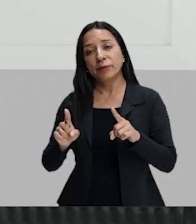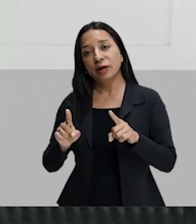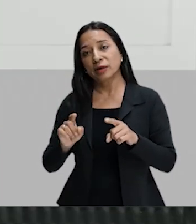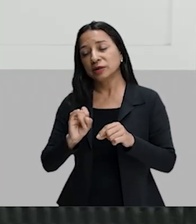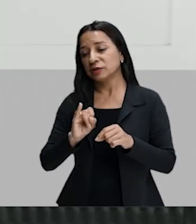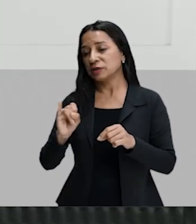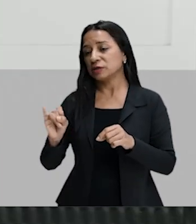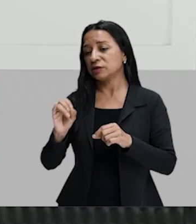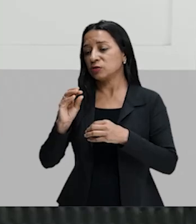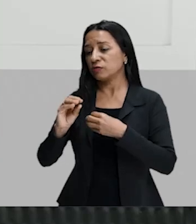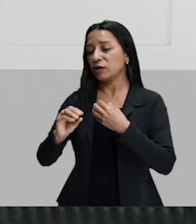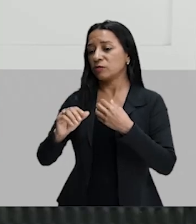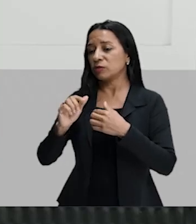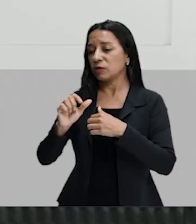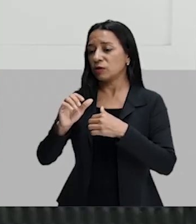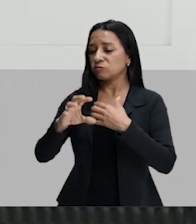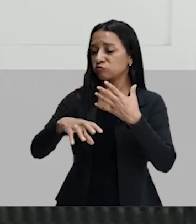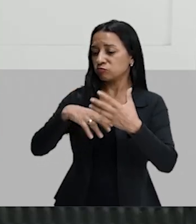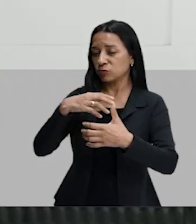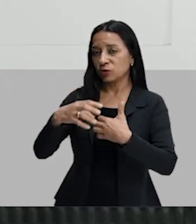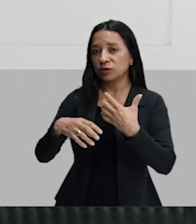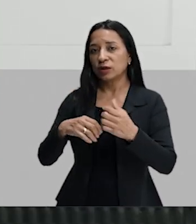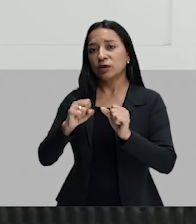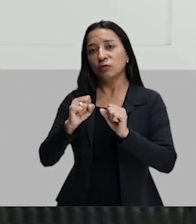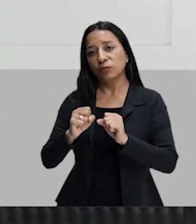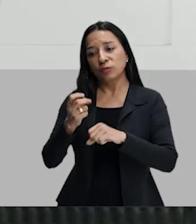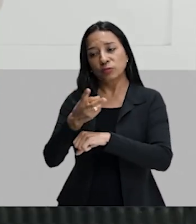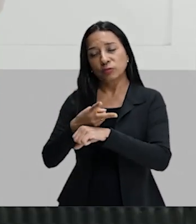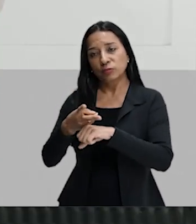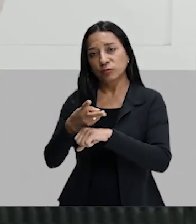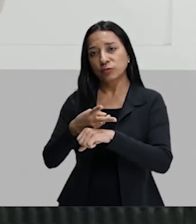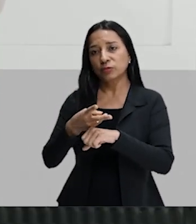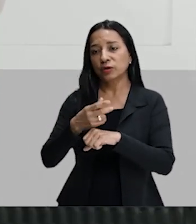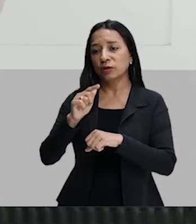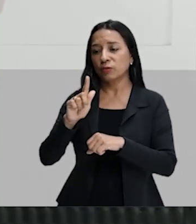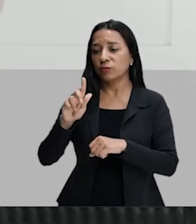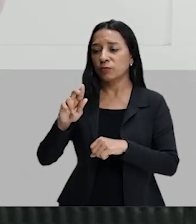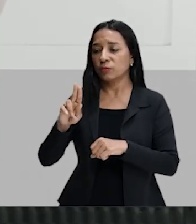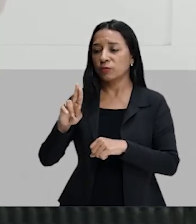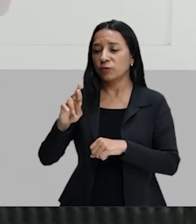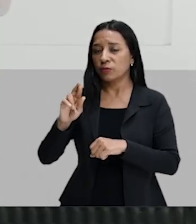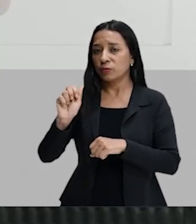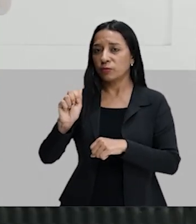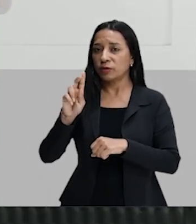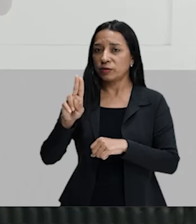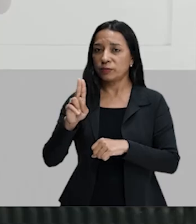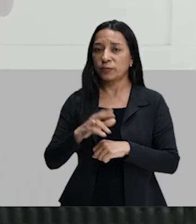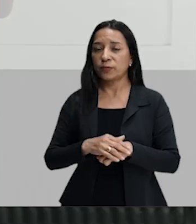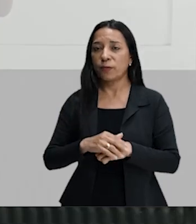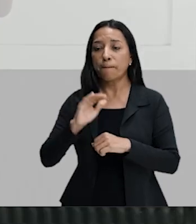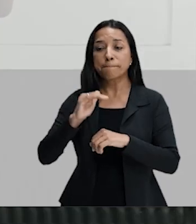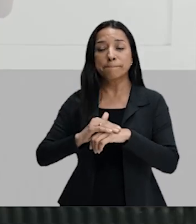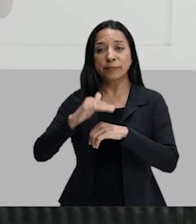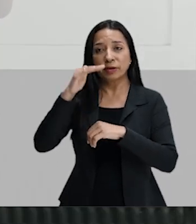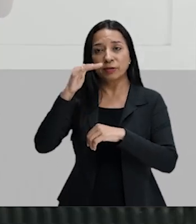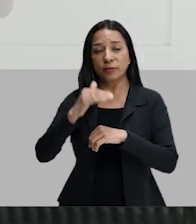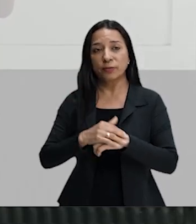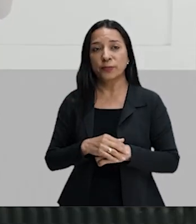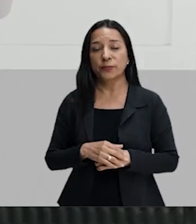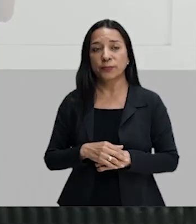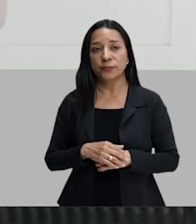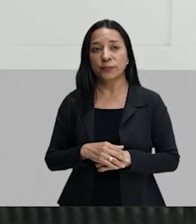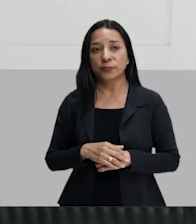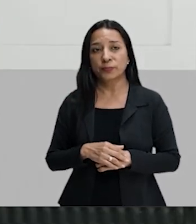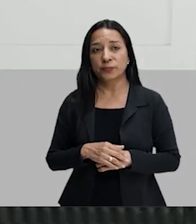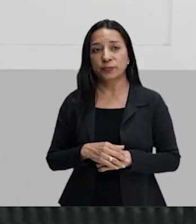está o maior expoente, né, para determinar o grau. Então, no caso, o grau aqui do polinômio Q é igual a